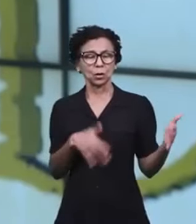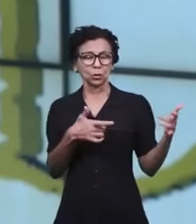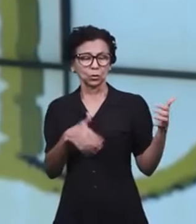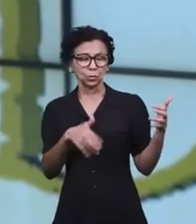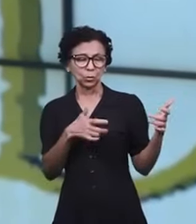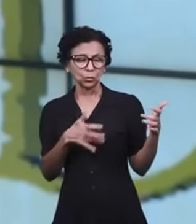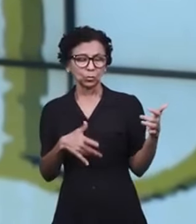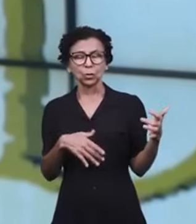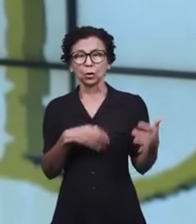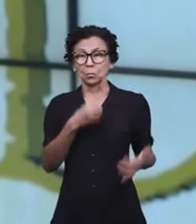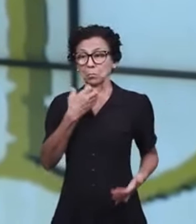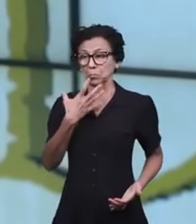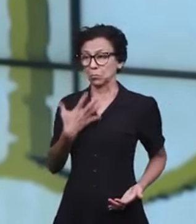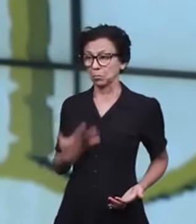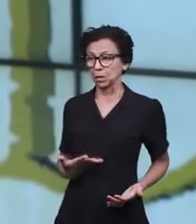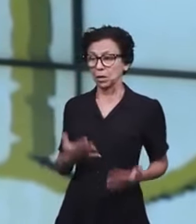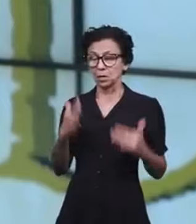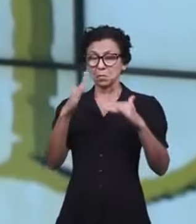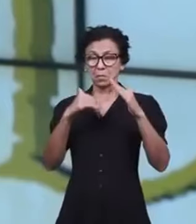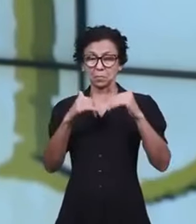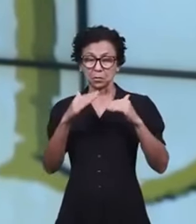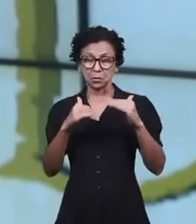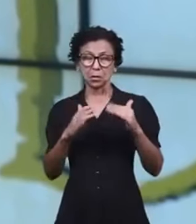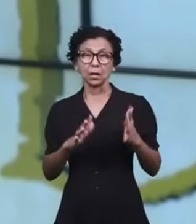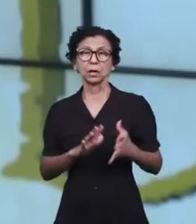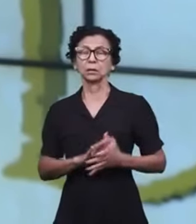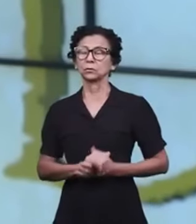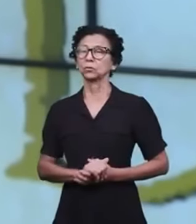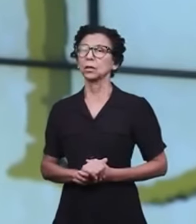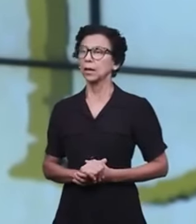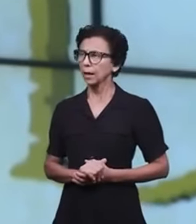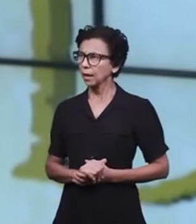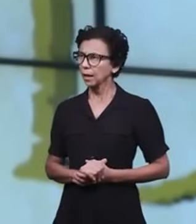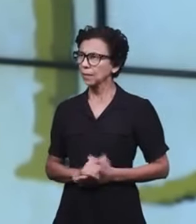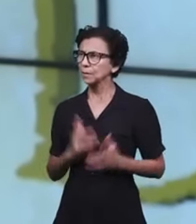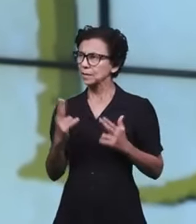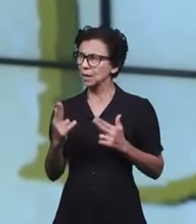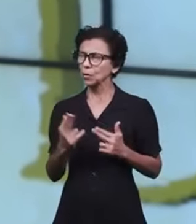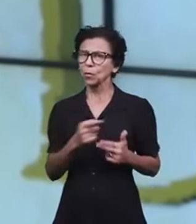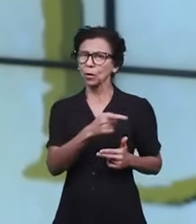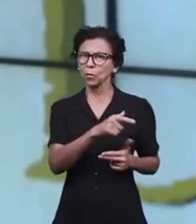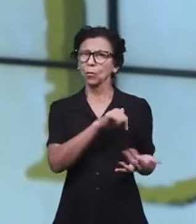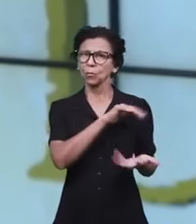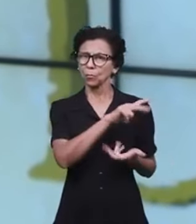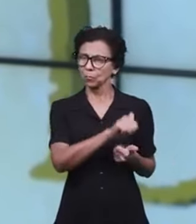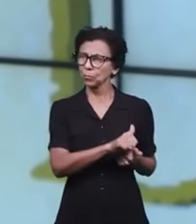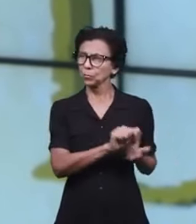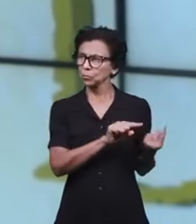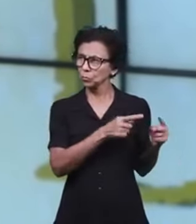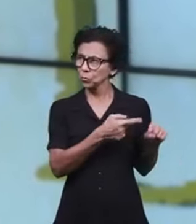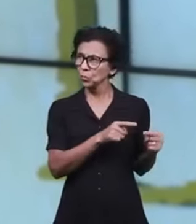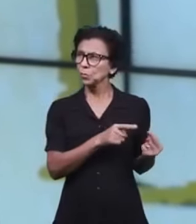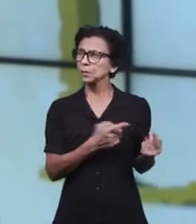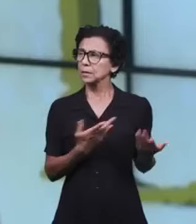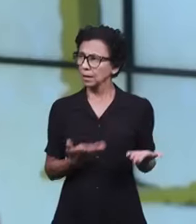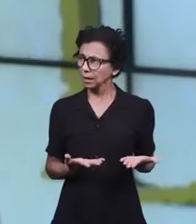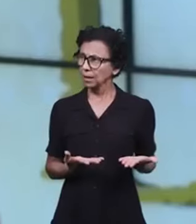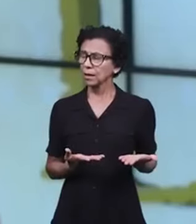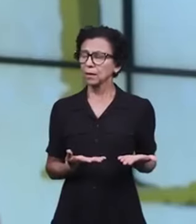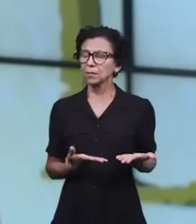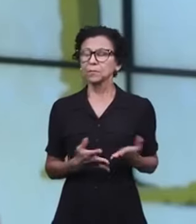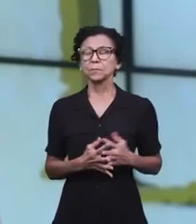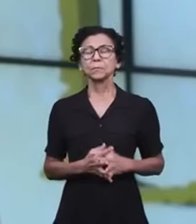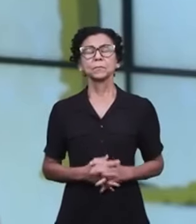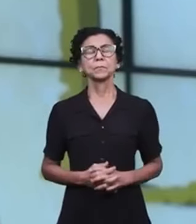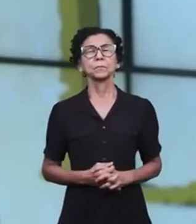mas é malequita. Ah, porque tem um bom arranjo, porque é bem feito, mas é malequita. Para o Senhor isso não é o melhor. Mas